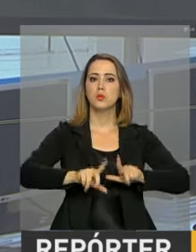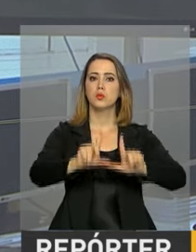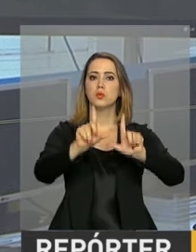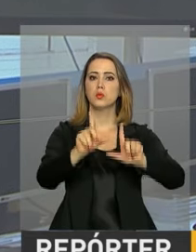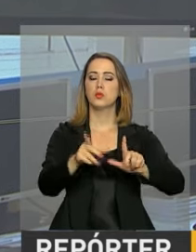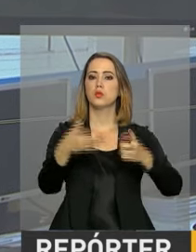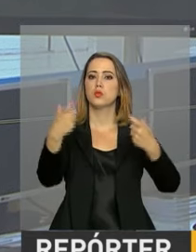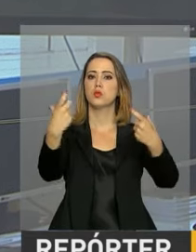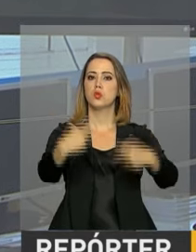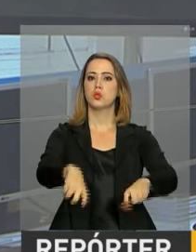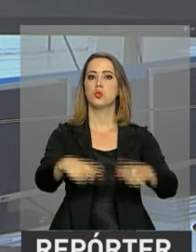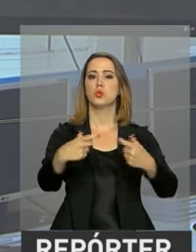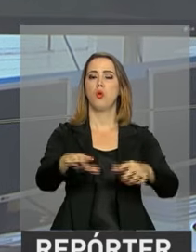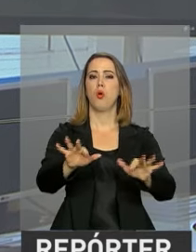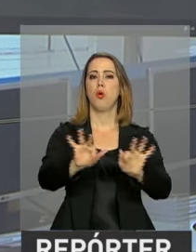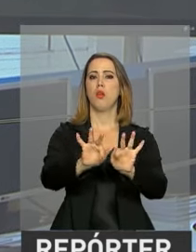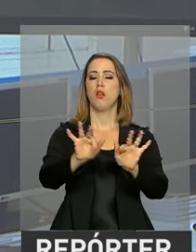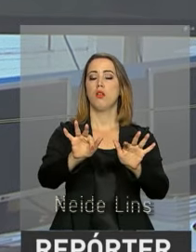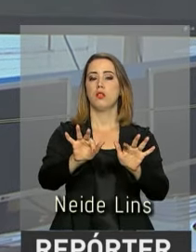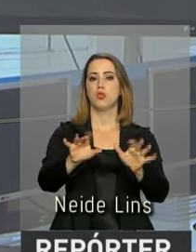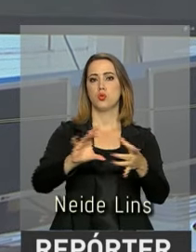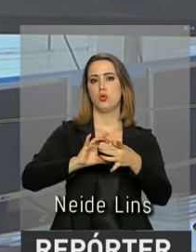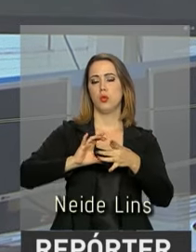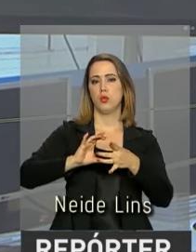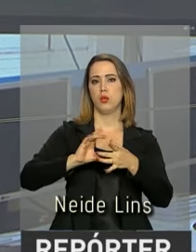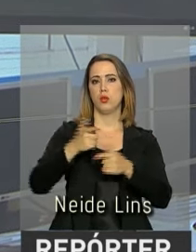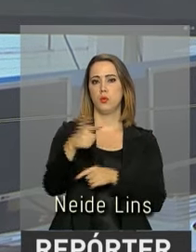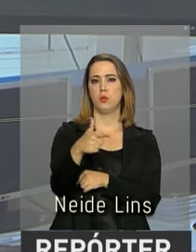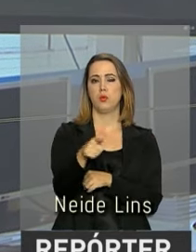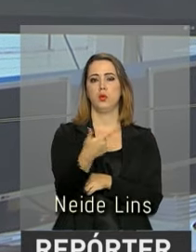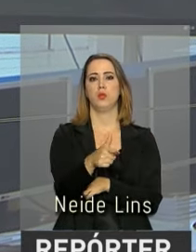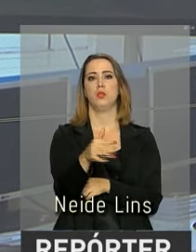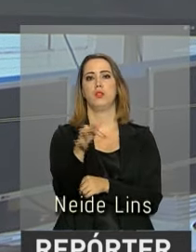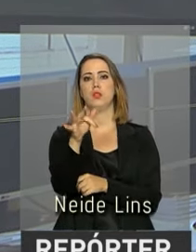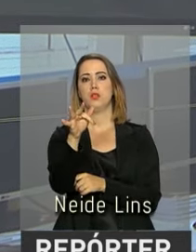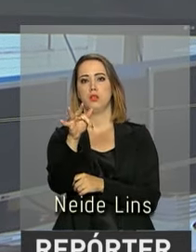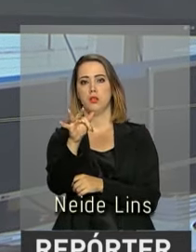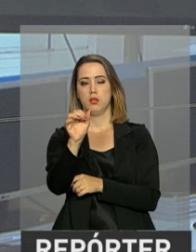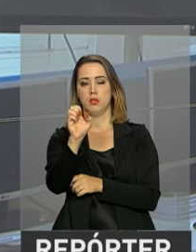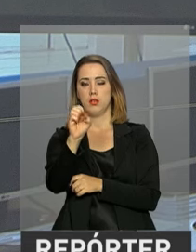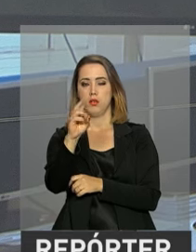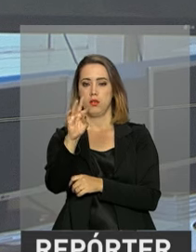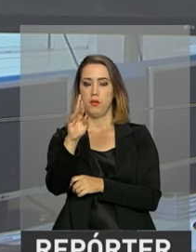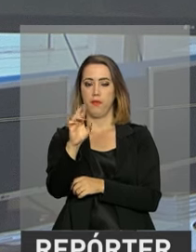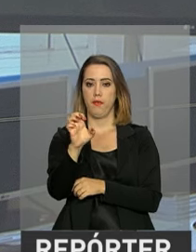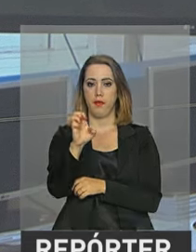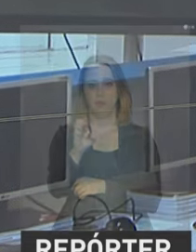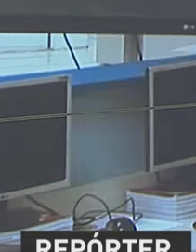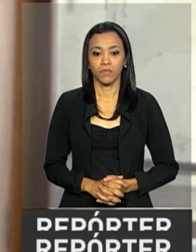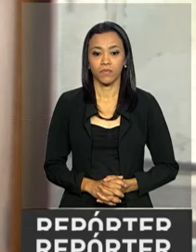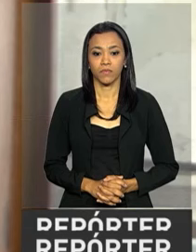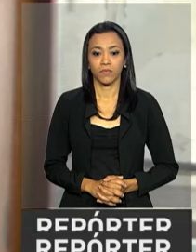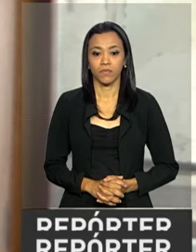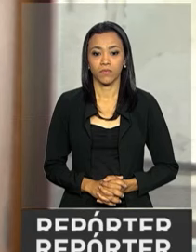área livre da febre AF fitosa o ministro da Agricultura blairo Magi falou sobre o